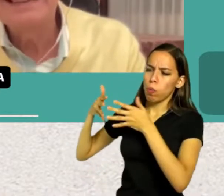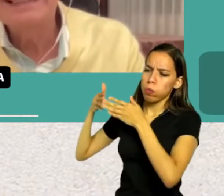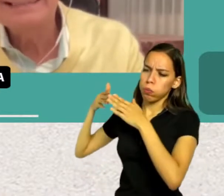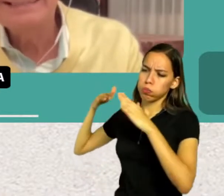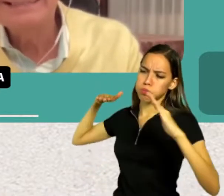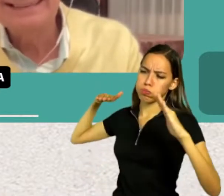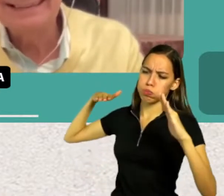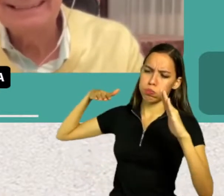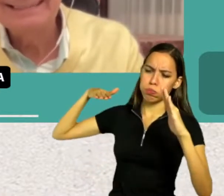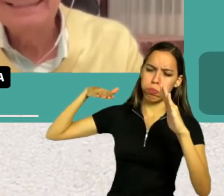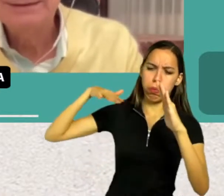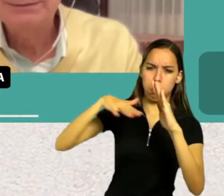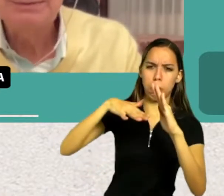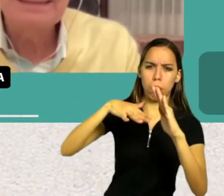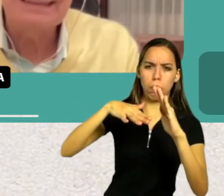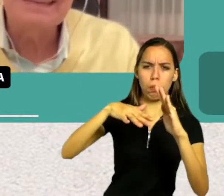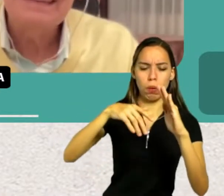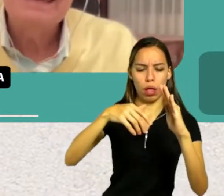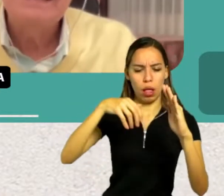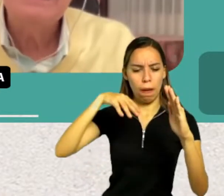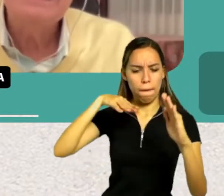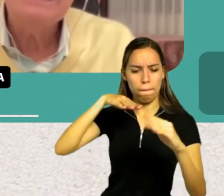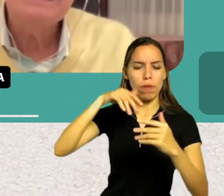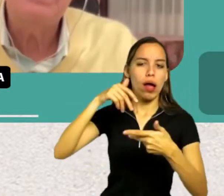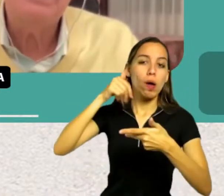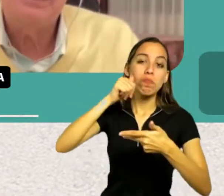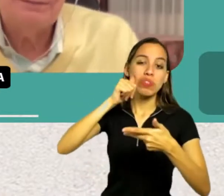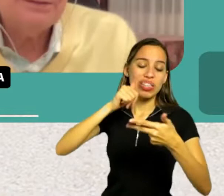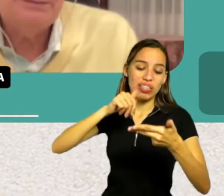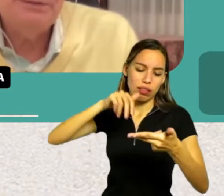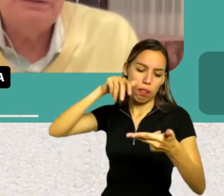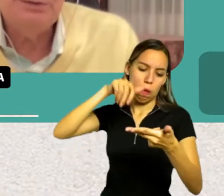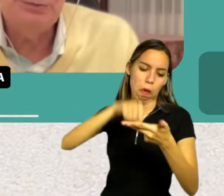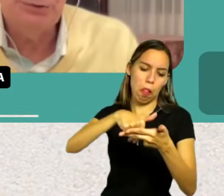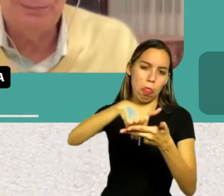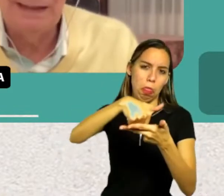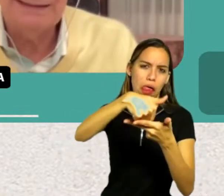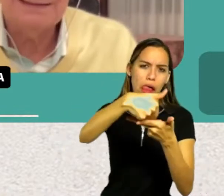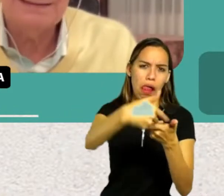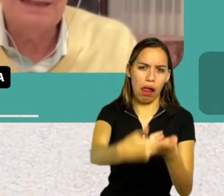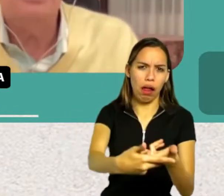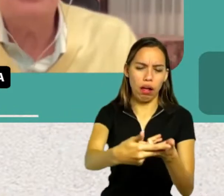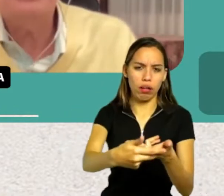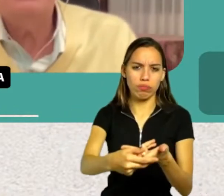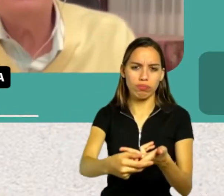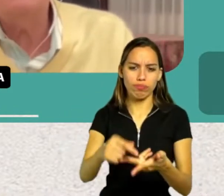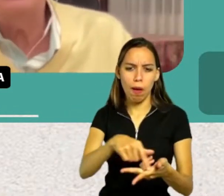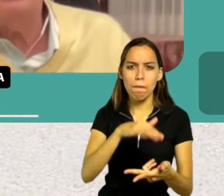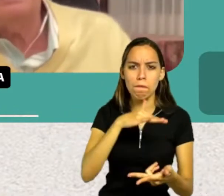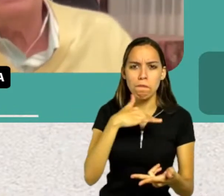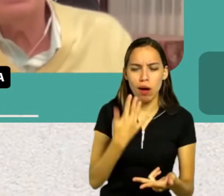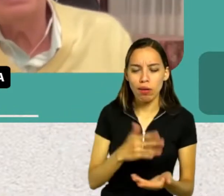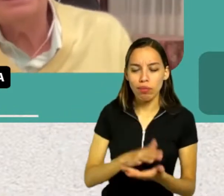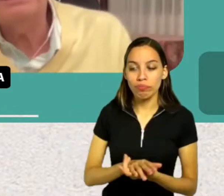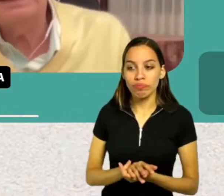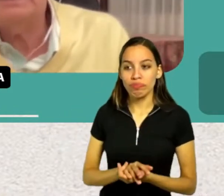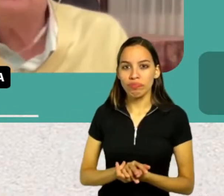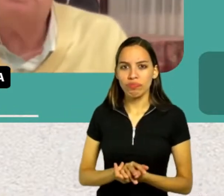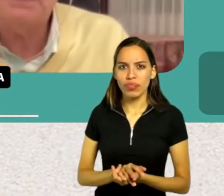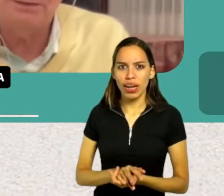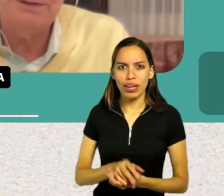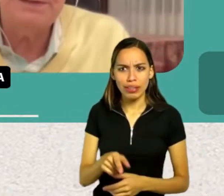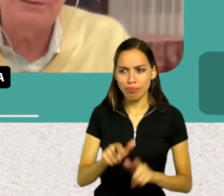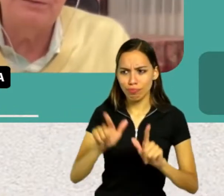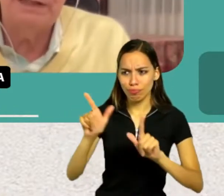sou sexagenário. Pois é. Então, nós estamos vivendo muito mais. E é lógico que quanto mais a gente